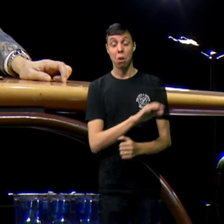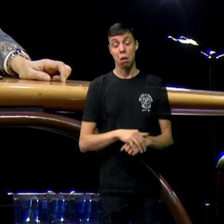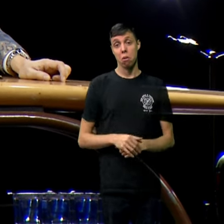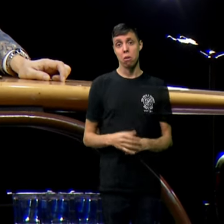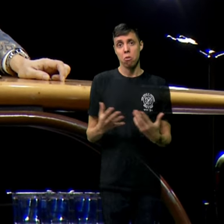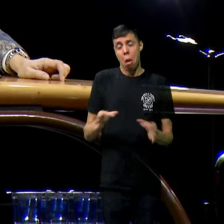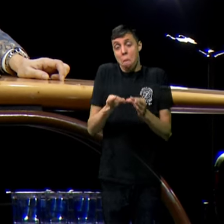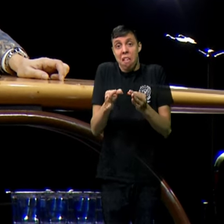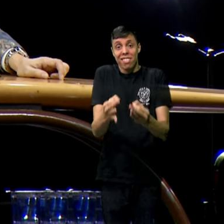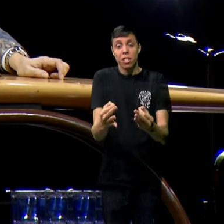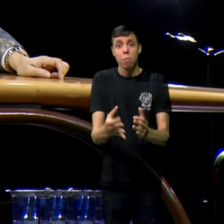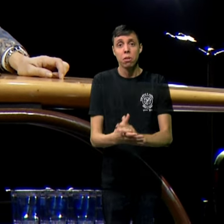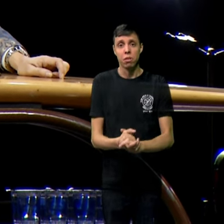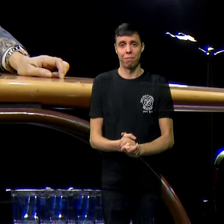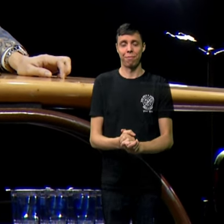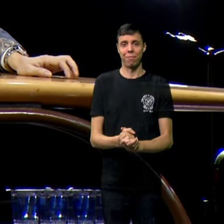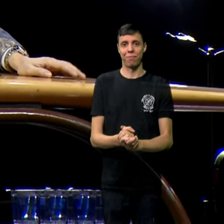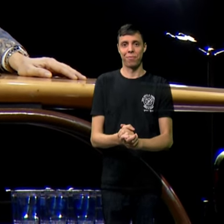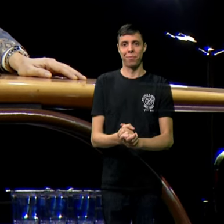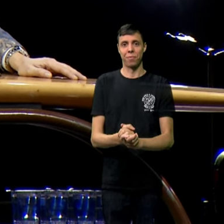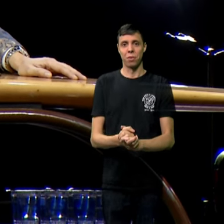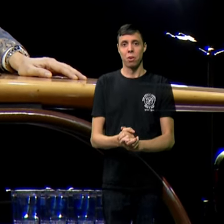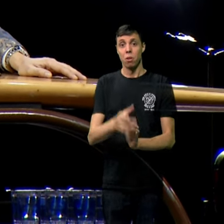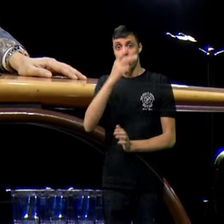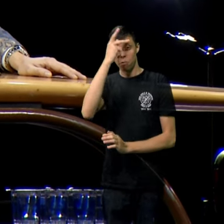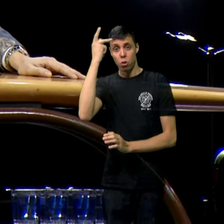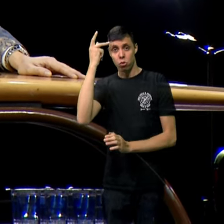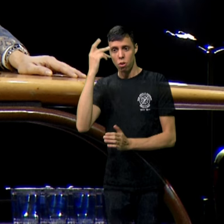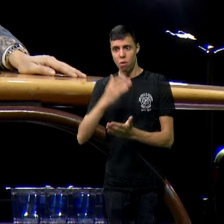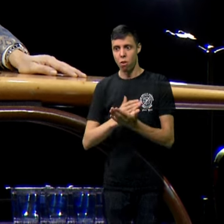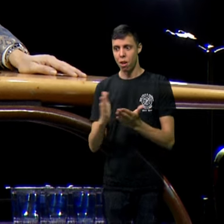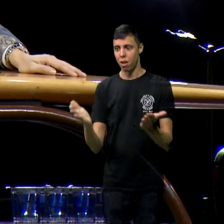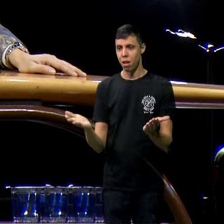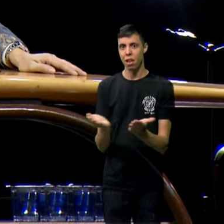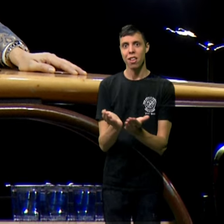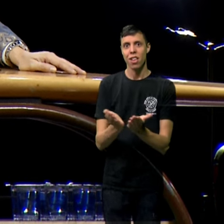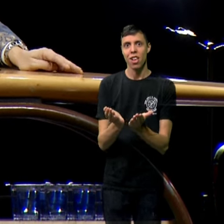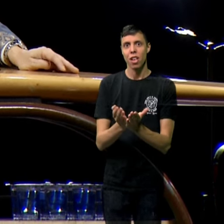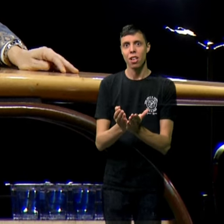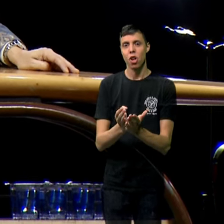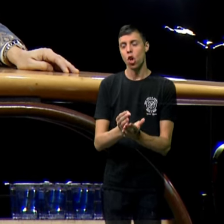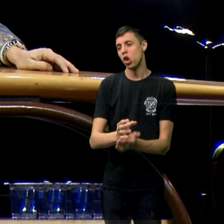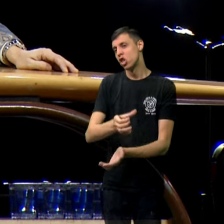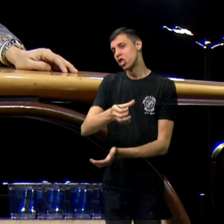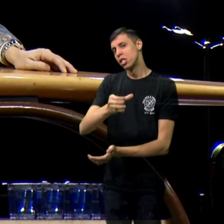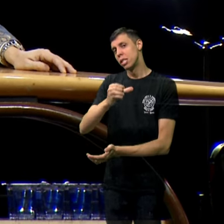Porque é bem simples. Quando alguém se converte na minha empresa, eu dou 60 dias para ele e está demitido.